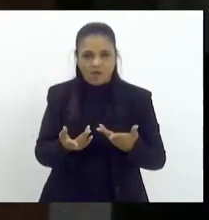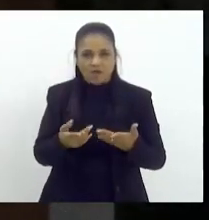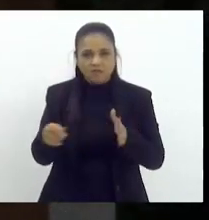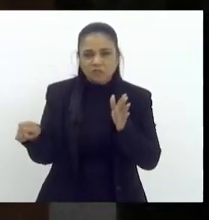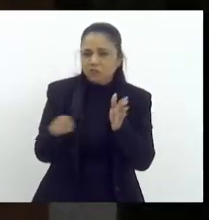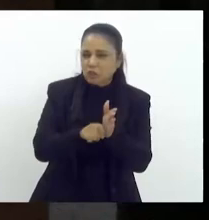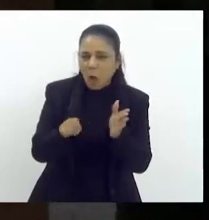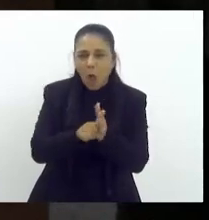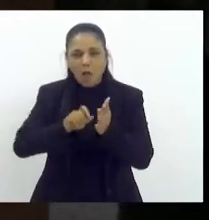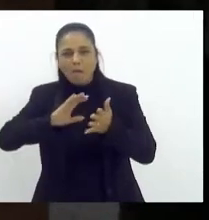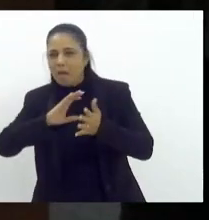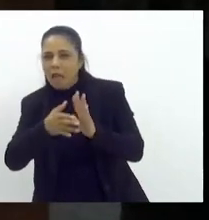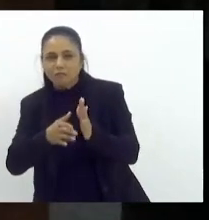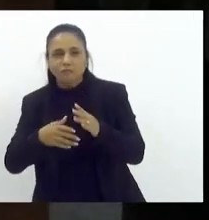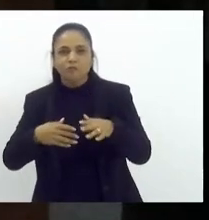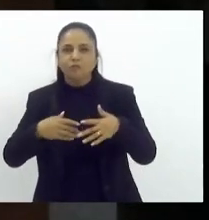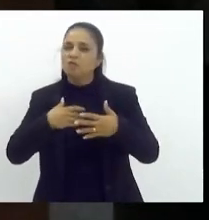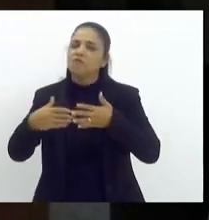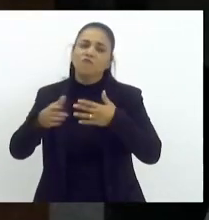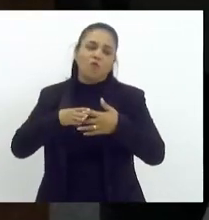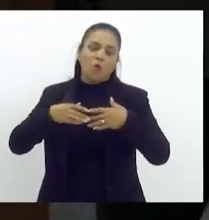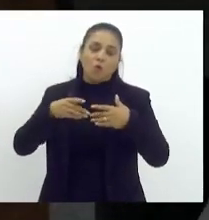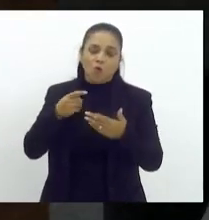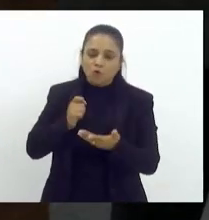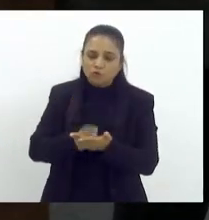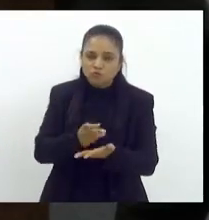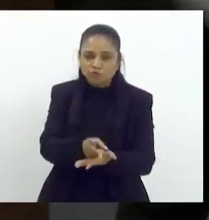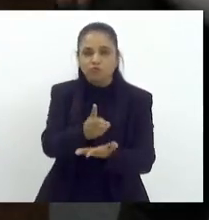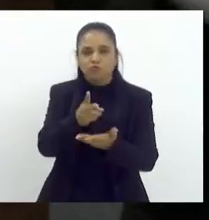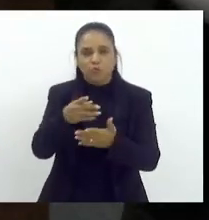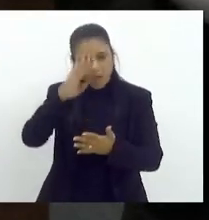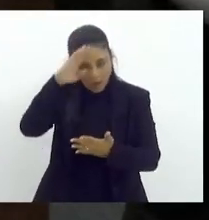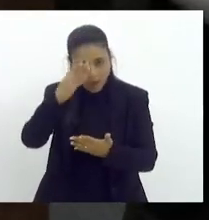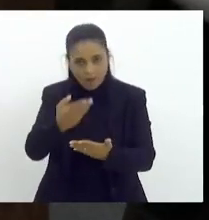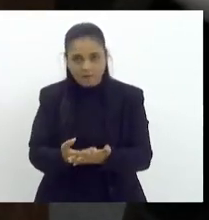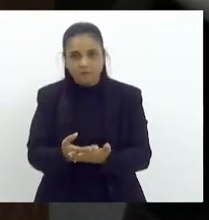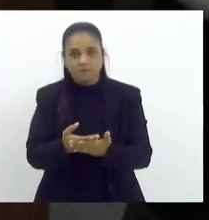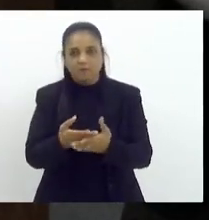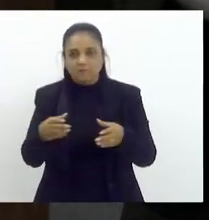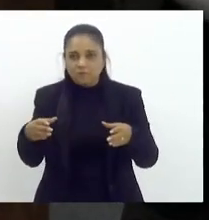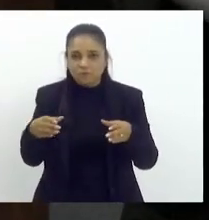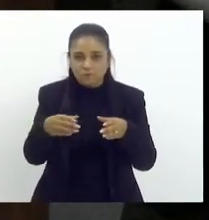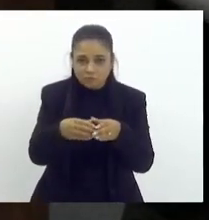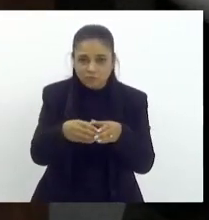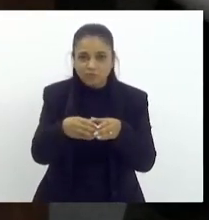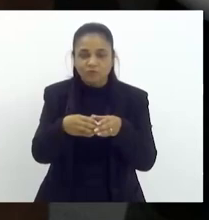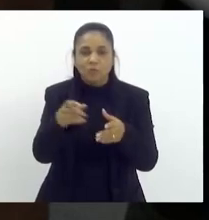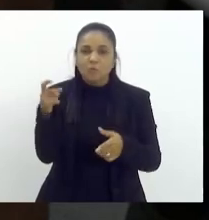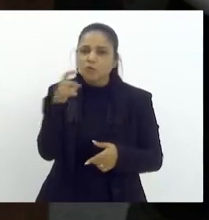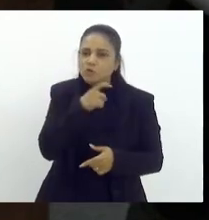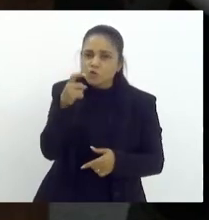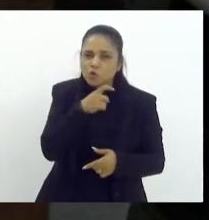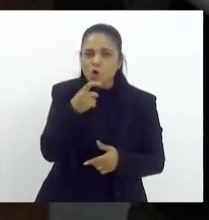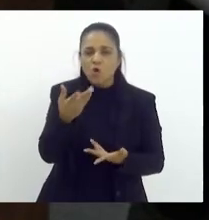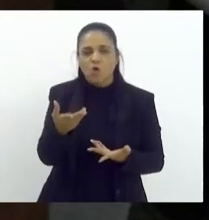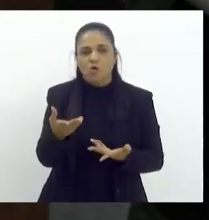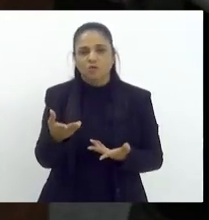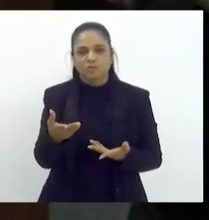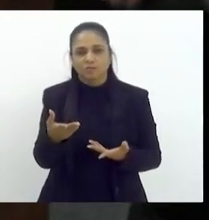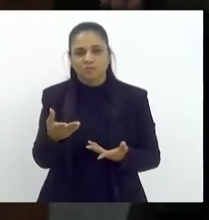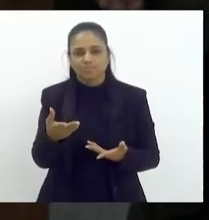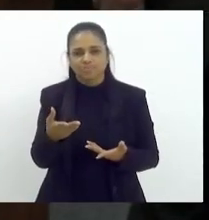drogadíssimo seja lá o que for que insiste em continuar acreditando nessa turma são mentirosos talvez